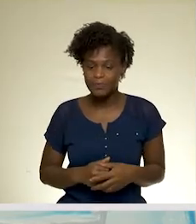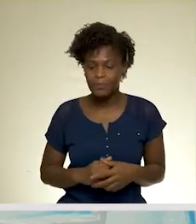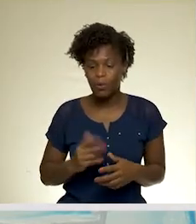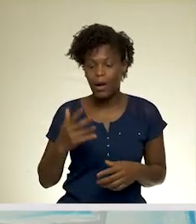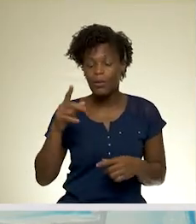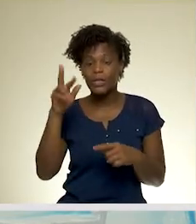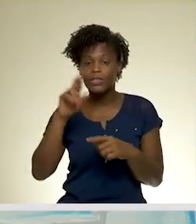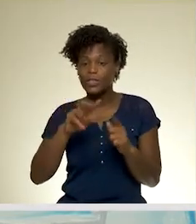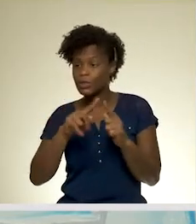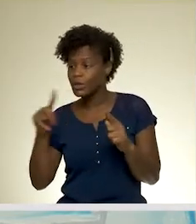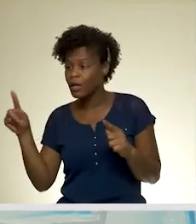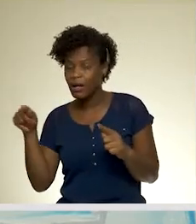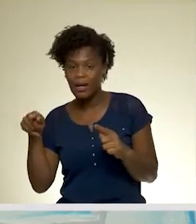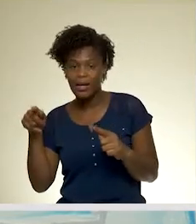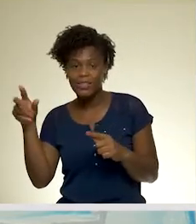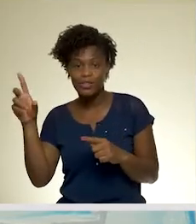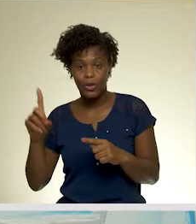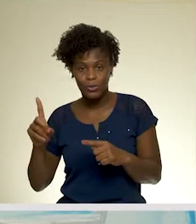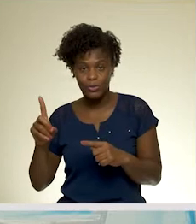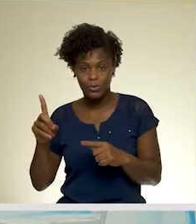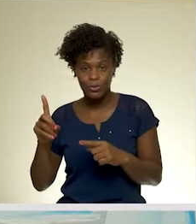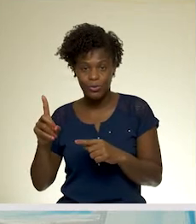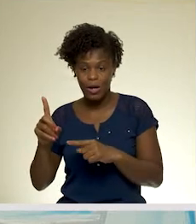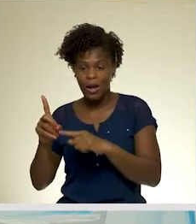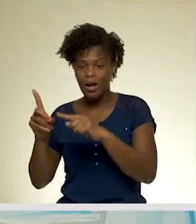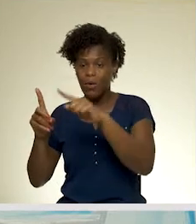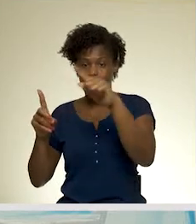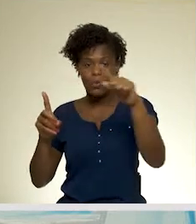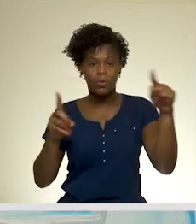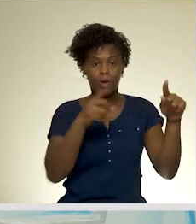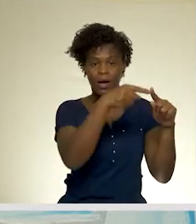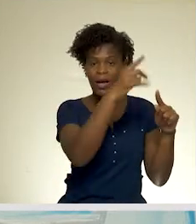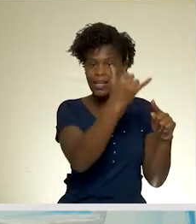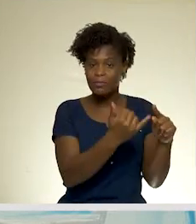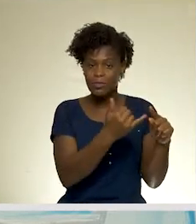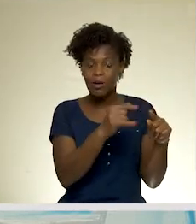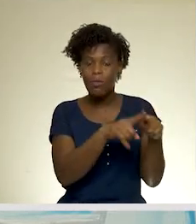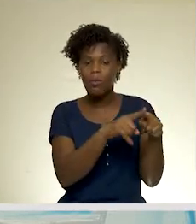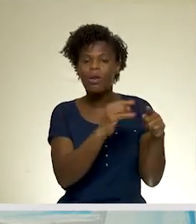Quando x for 6, qual é o valor de y?